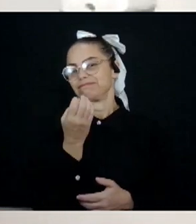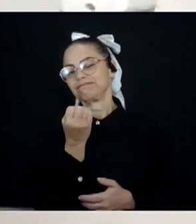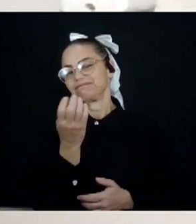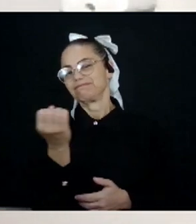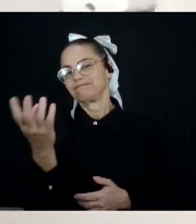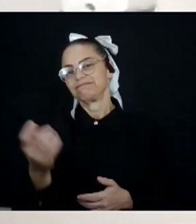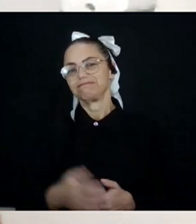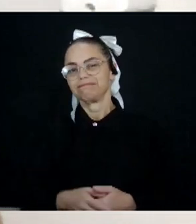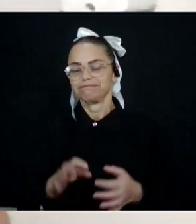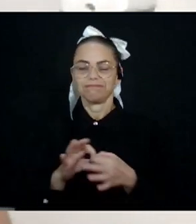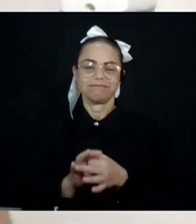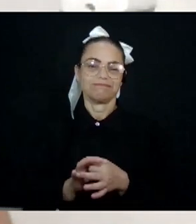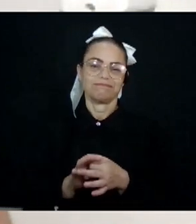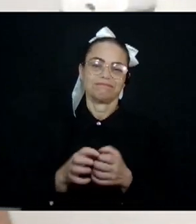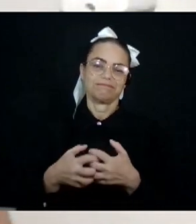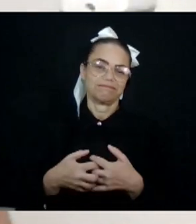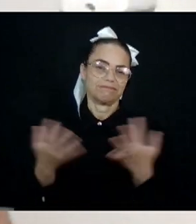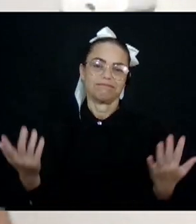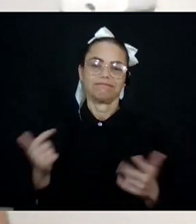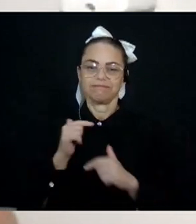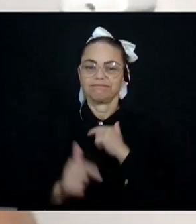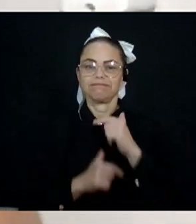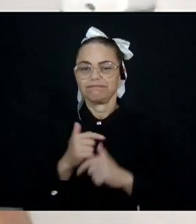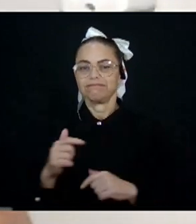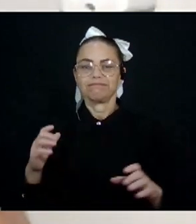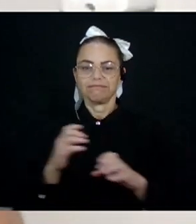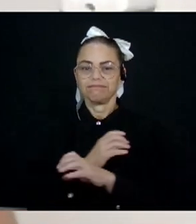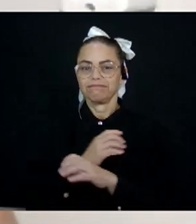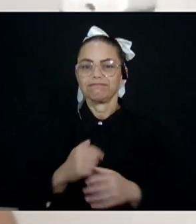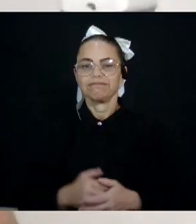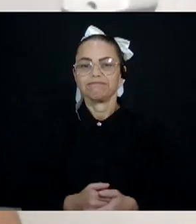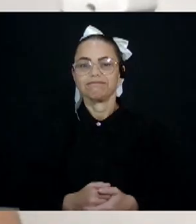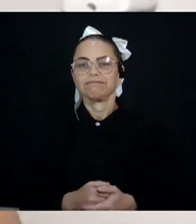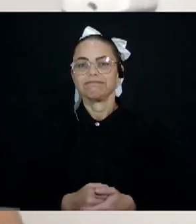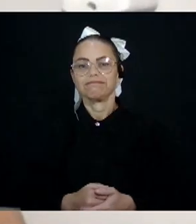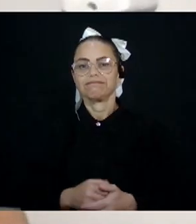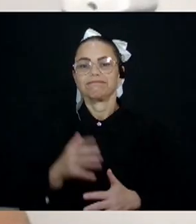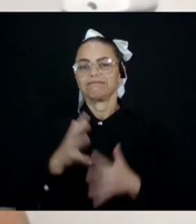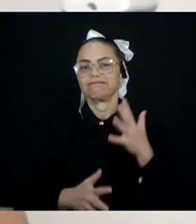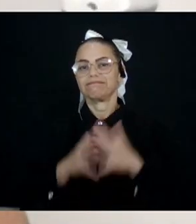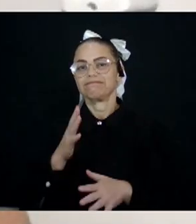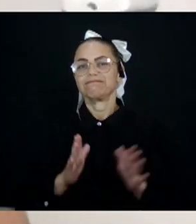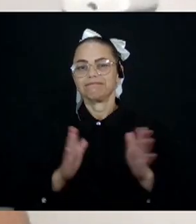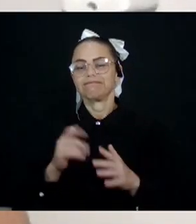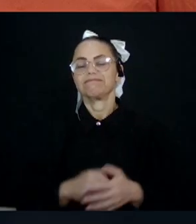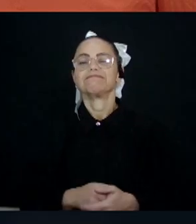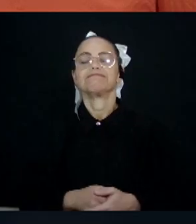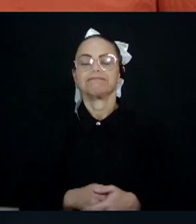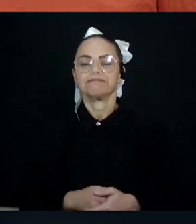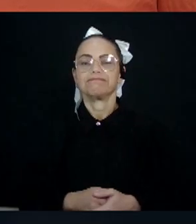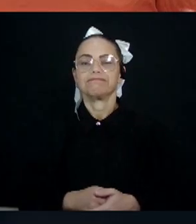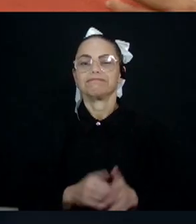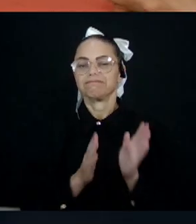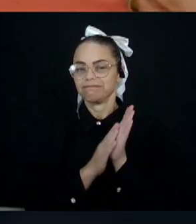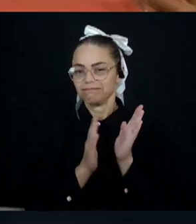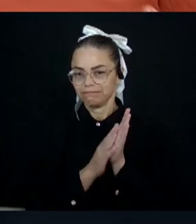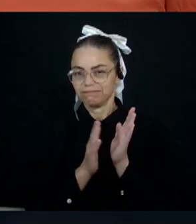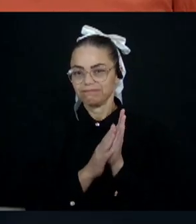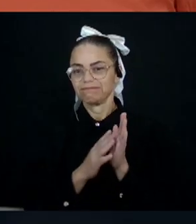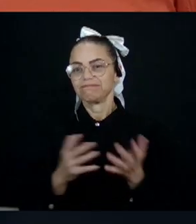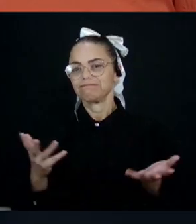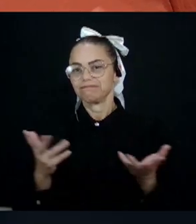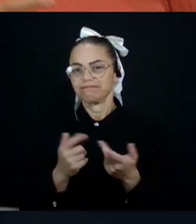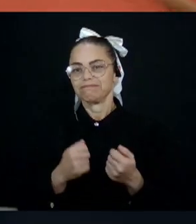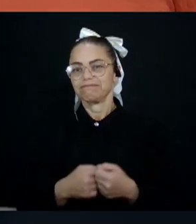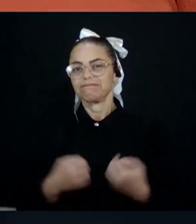trabalho completamente, para não ter nada que me atrapalhe naquele momento de diversão. Excelente. Não, ele está,